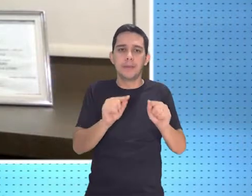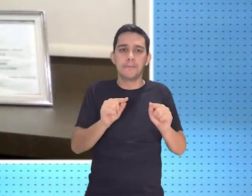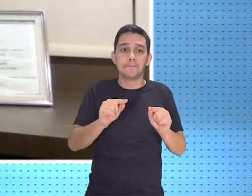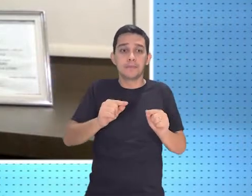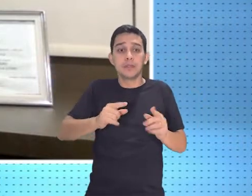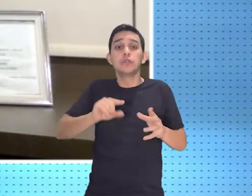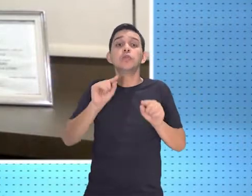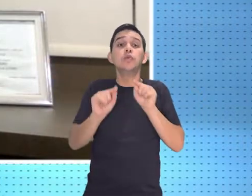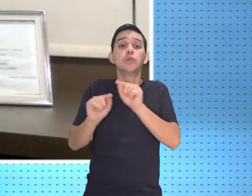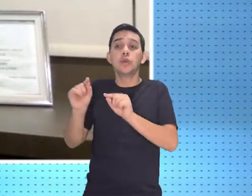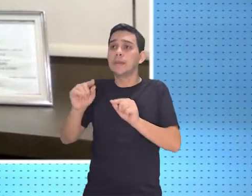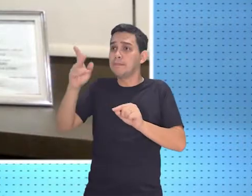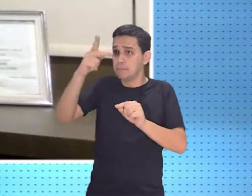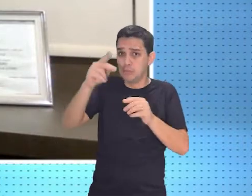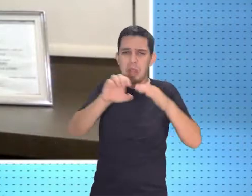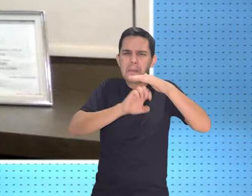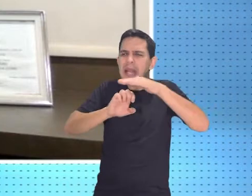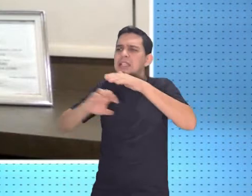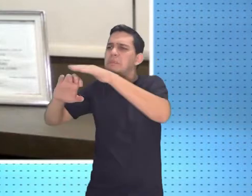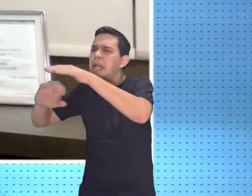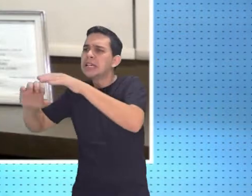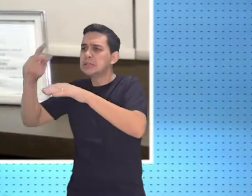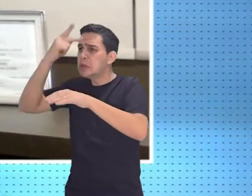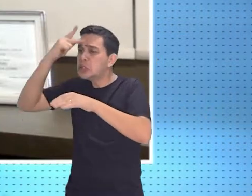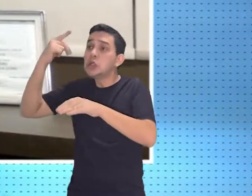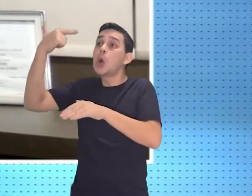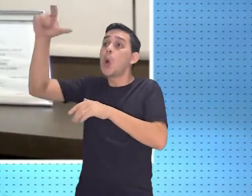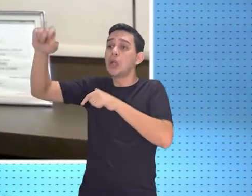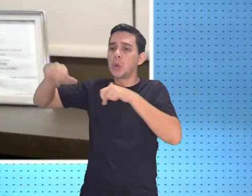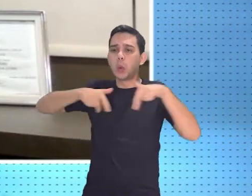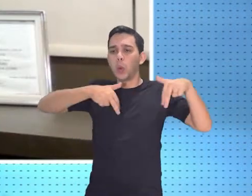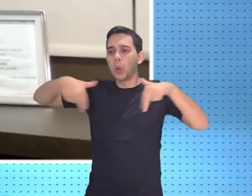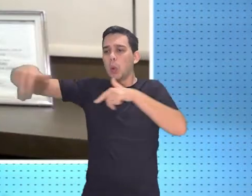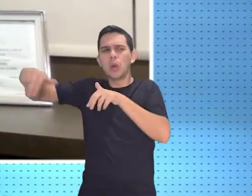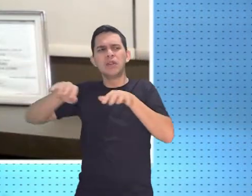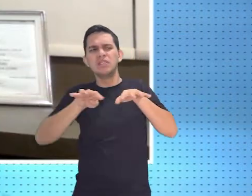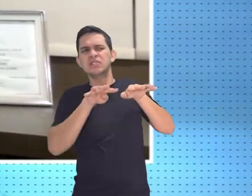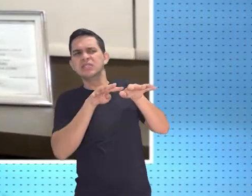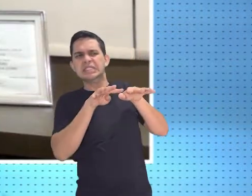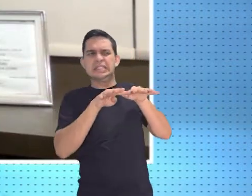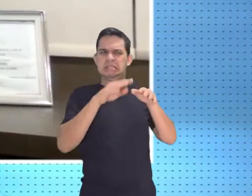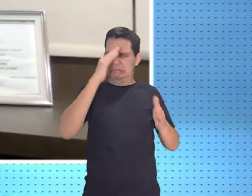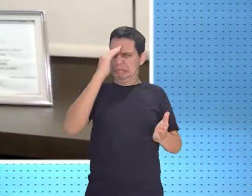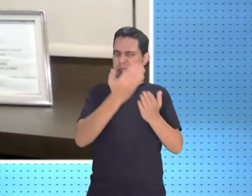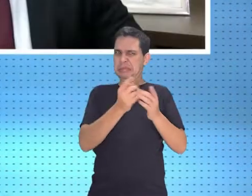juízo que os terceiros fazem com relação à pessoa jurídica.